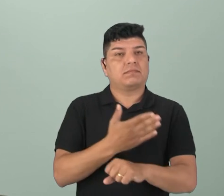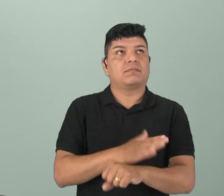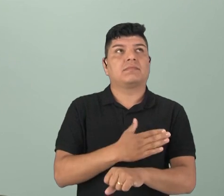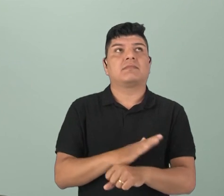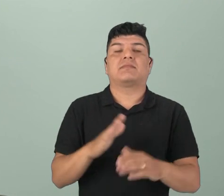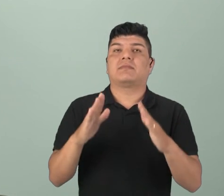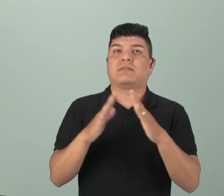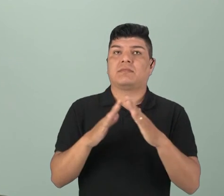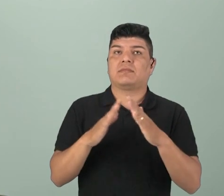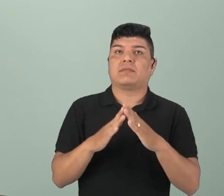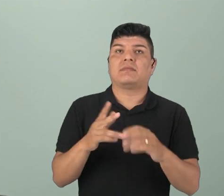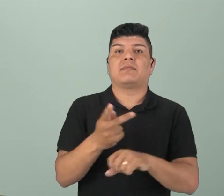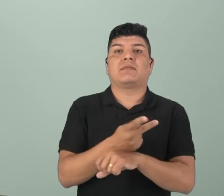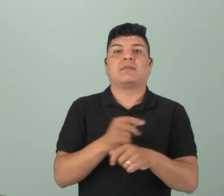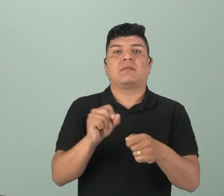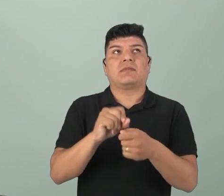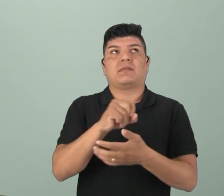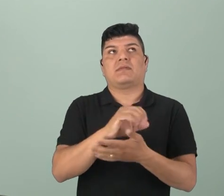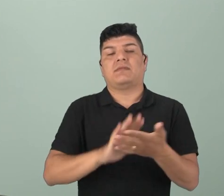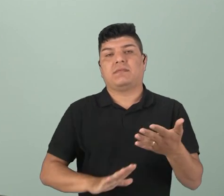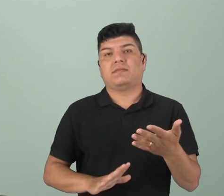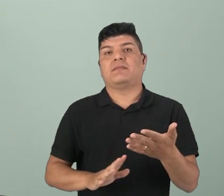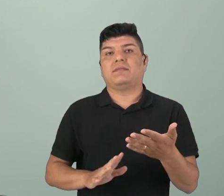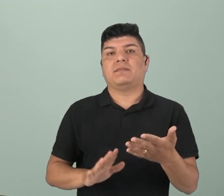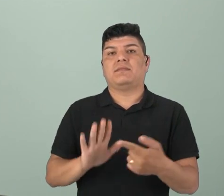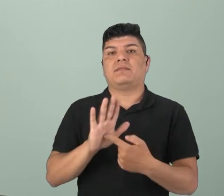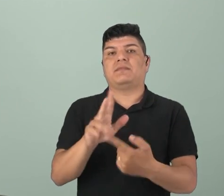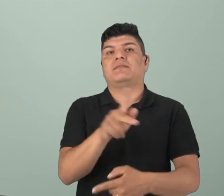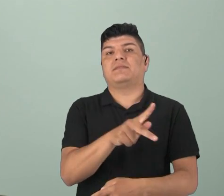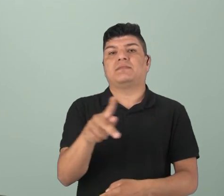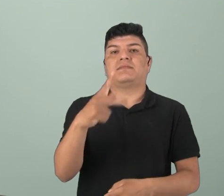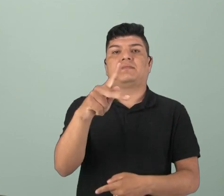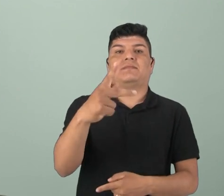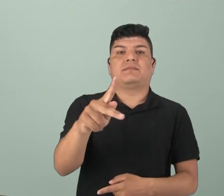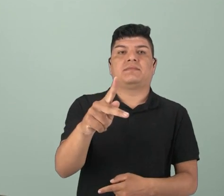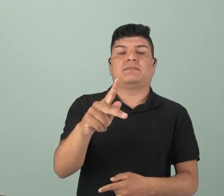sua casa, procure realizar as atividades propostas pelo seu